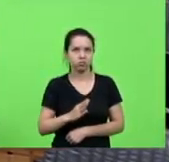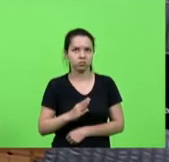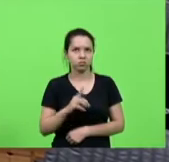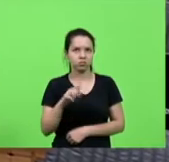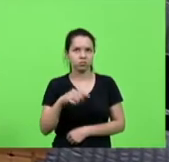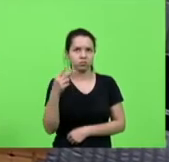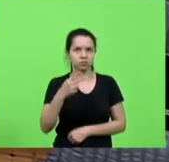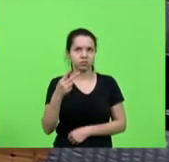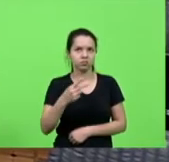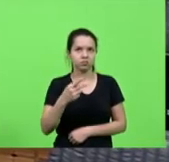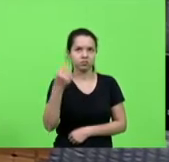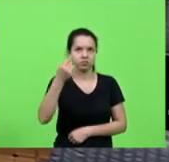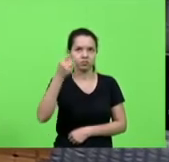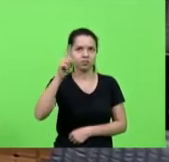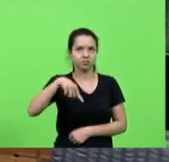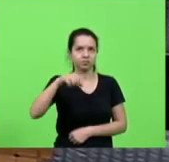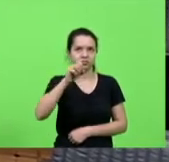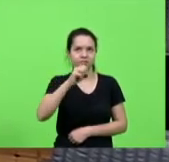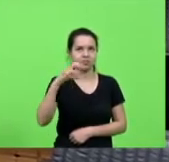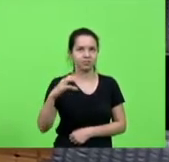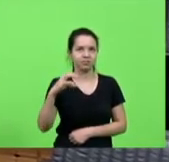é o segundo. O primeiro é Santa Catarina.